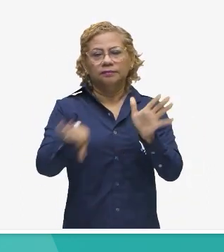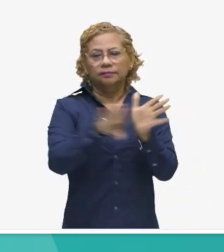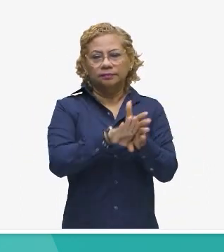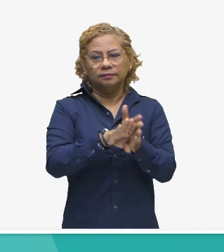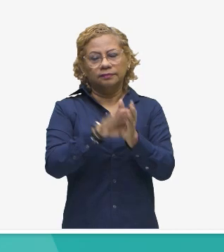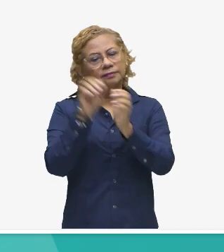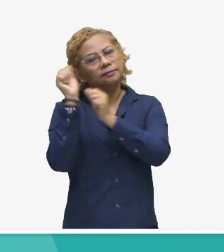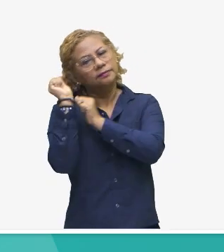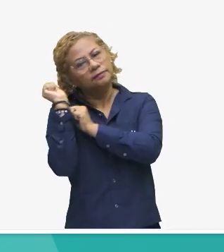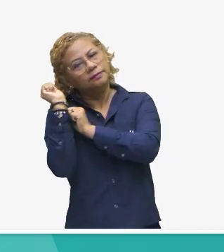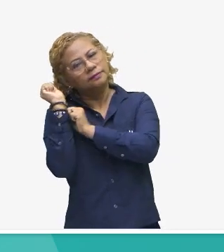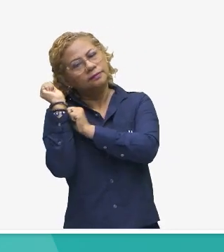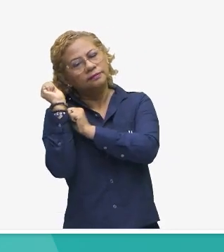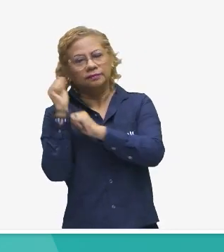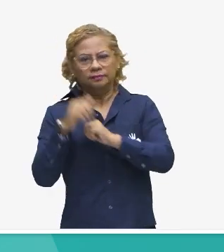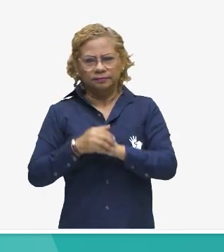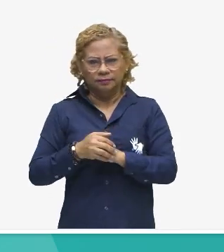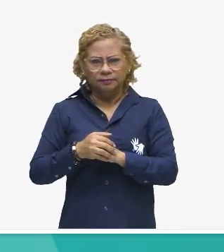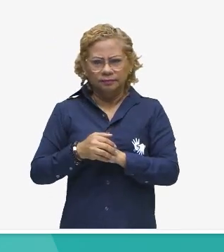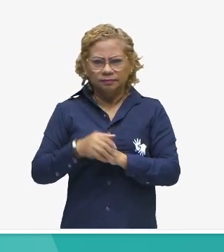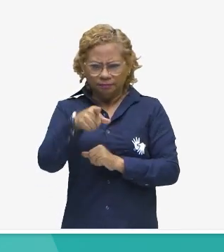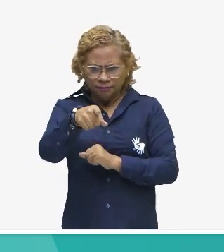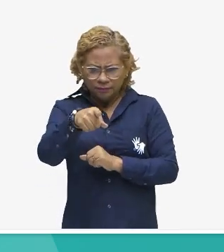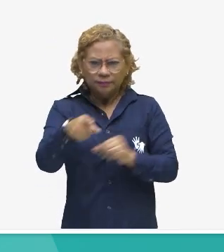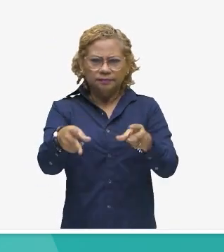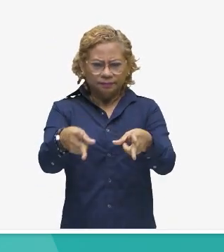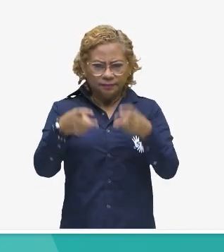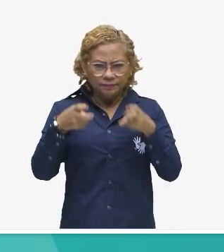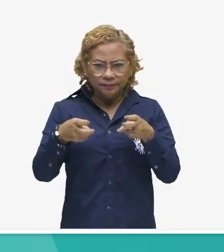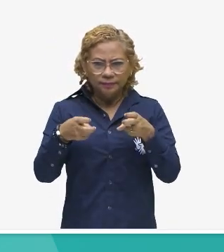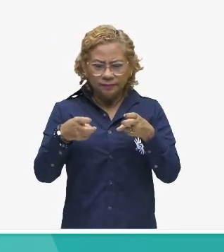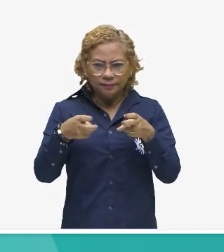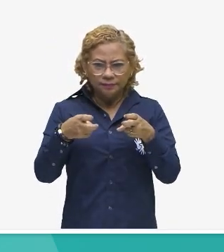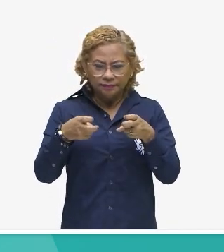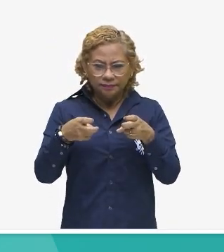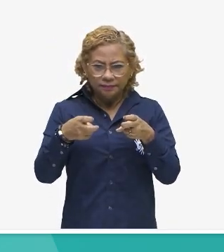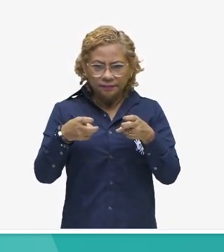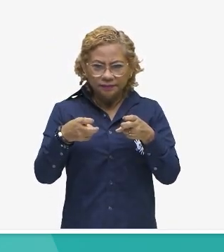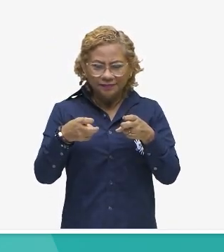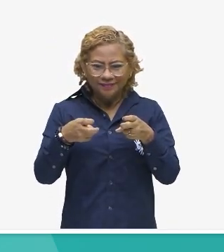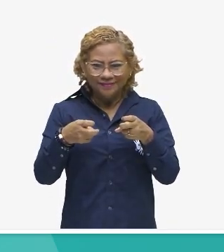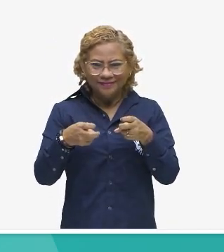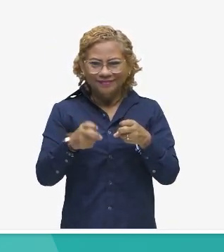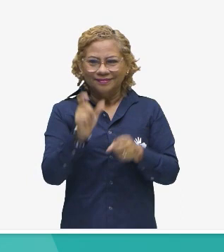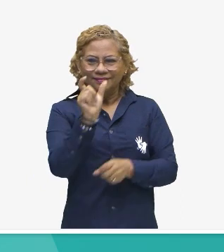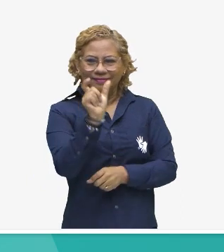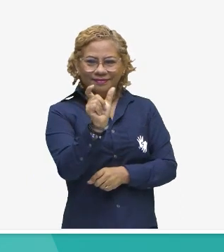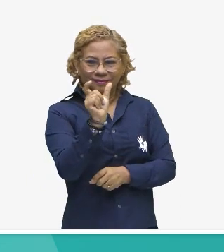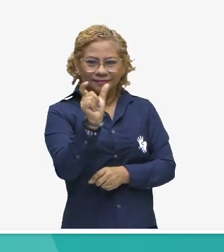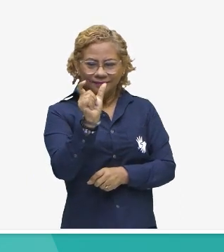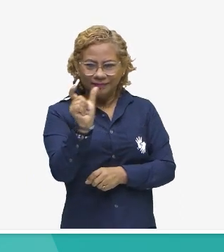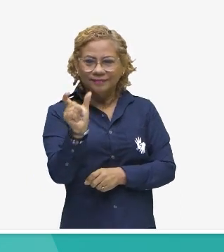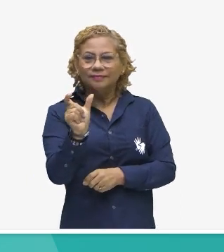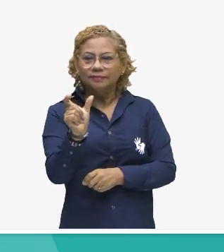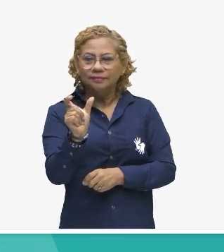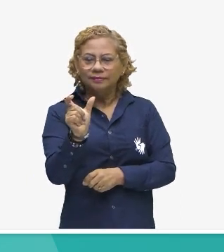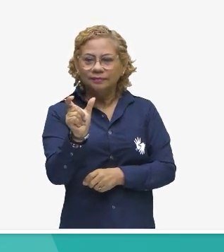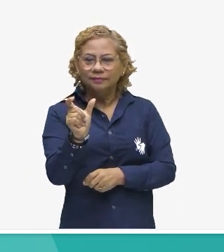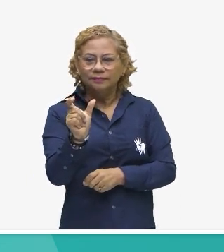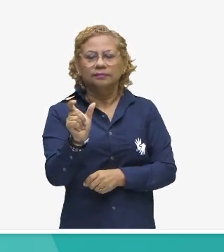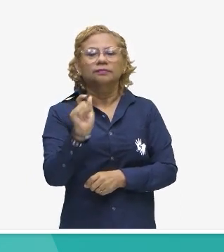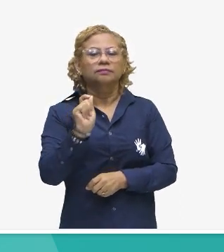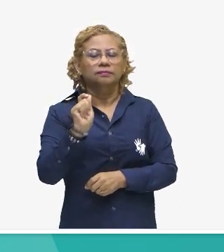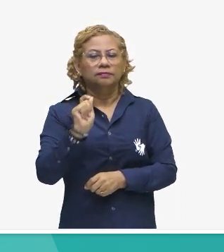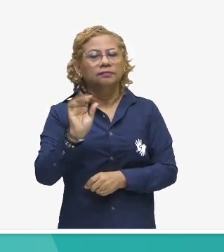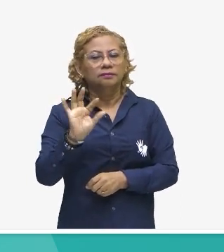dormi. Dá para se observar nesta atividade, que irá acontecer